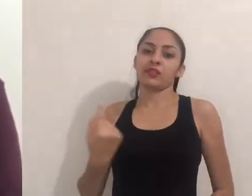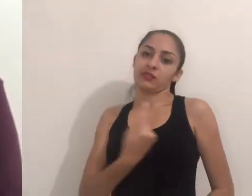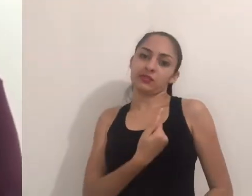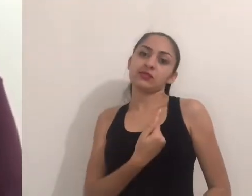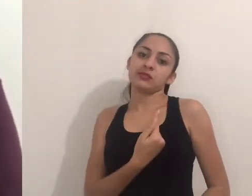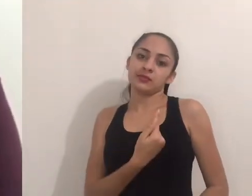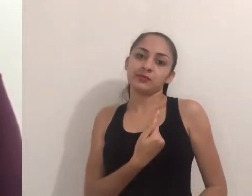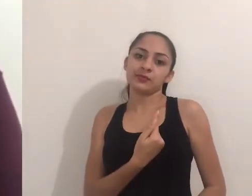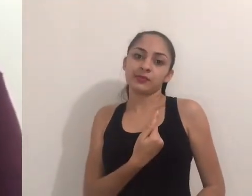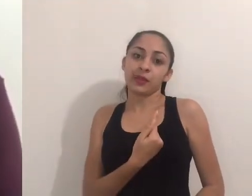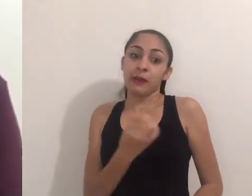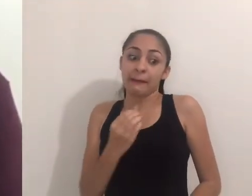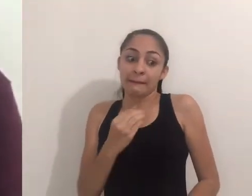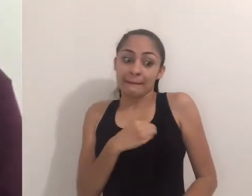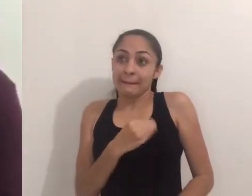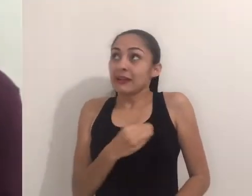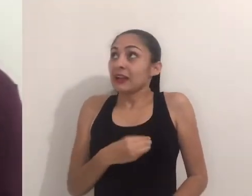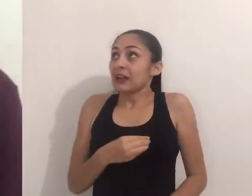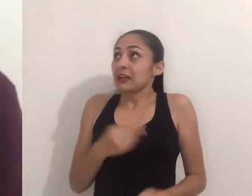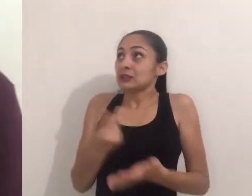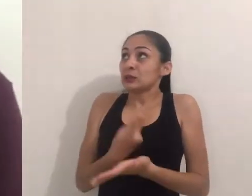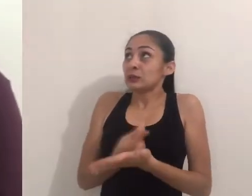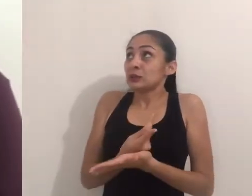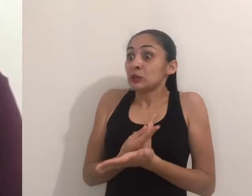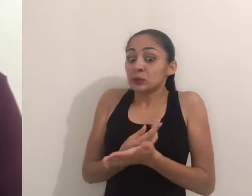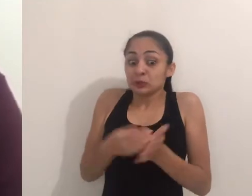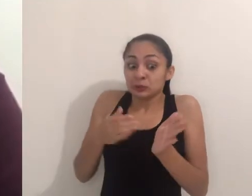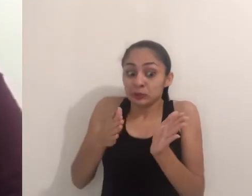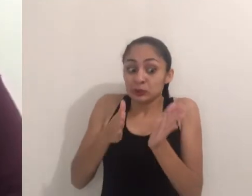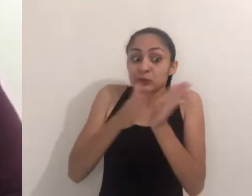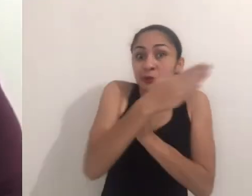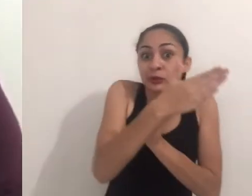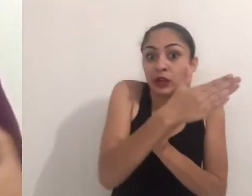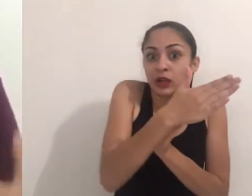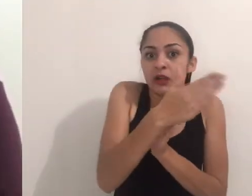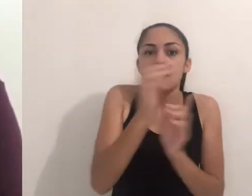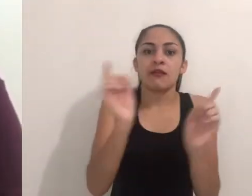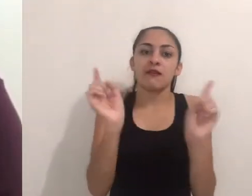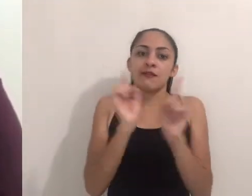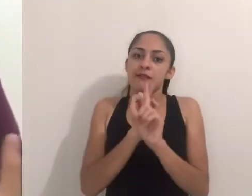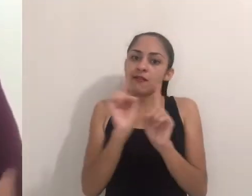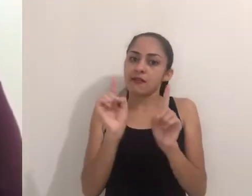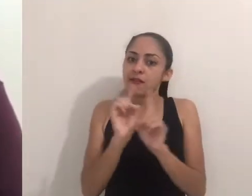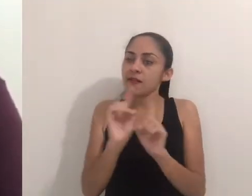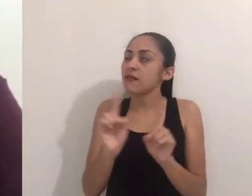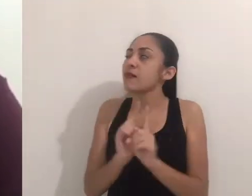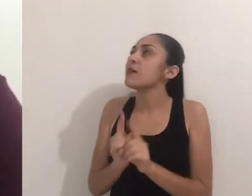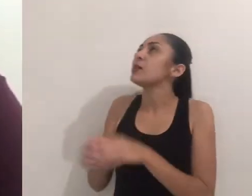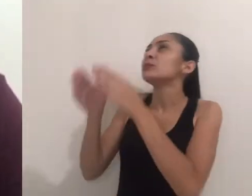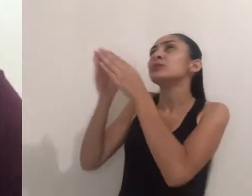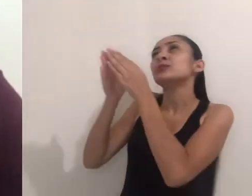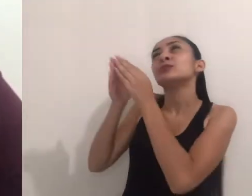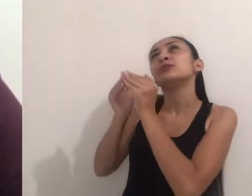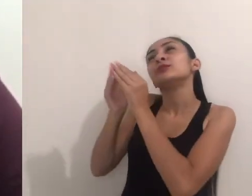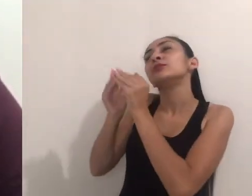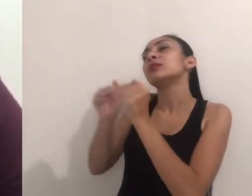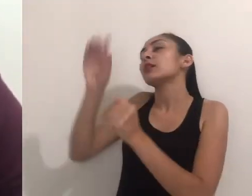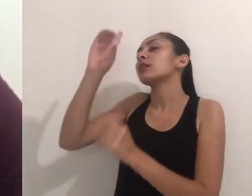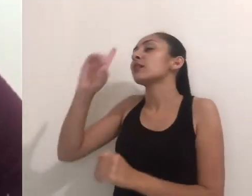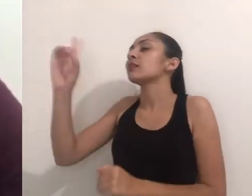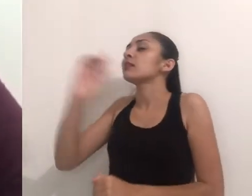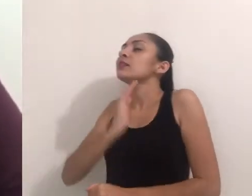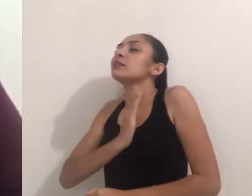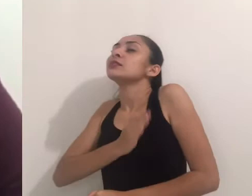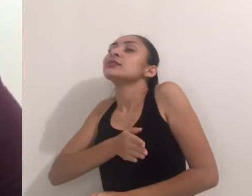momento em que pecarmos, nós não devemos fugir da presença de Deus, mas nós devemos buscá-lo com todo o nosso coração. Porque se de fato,